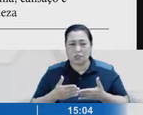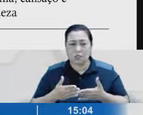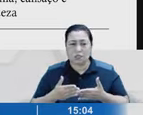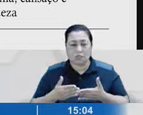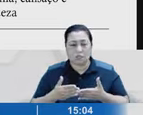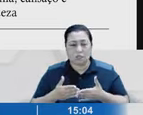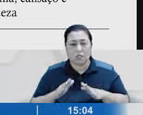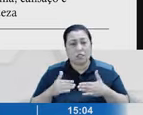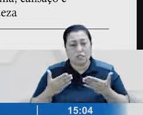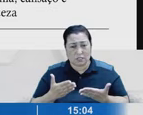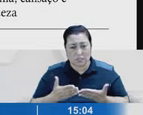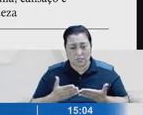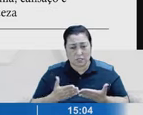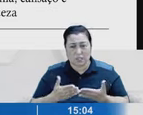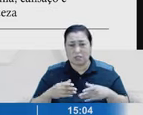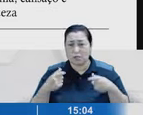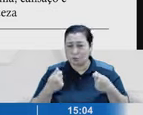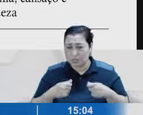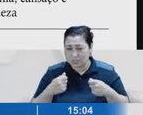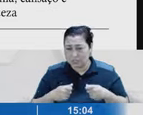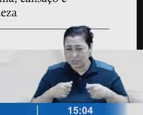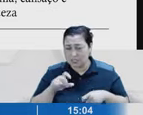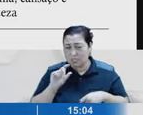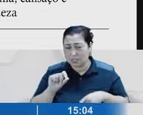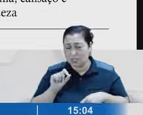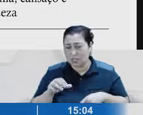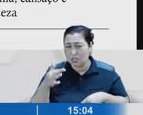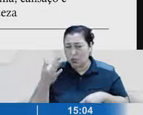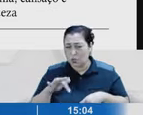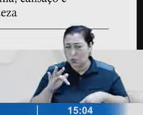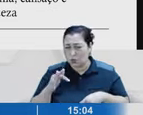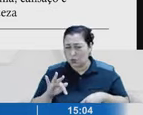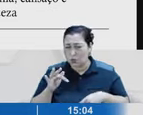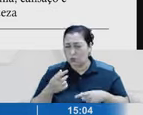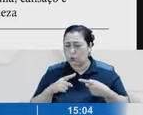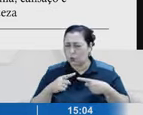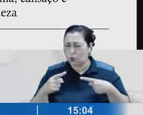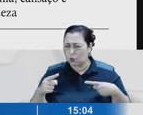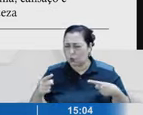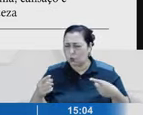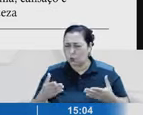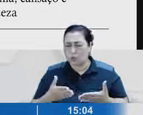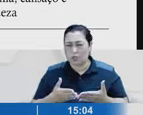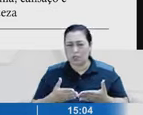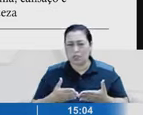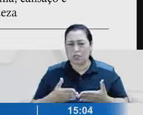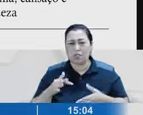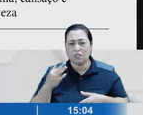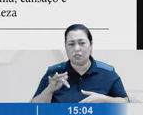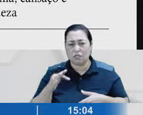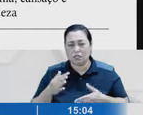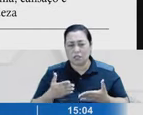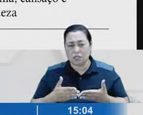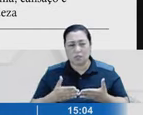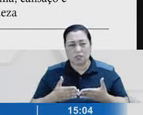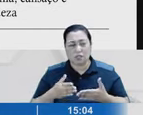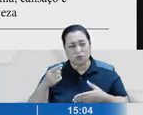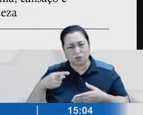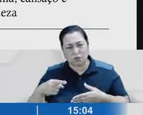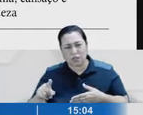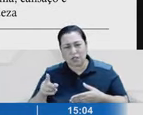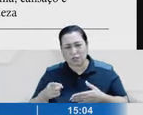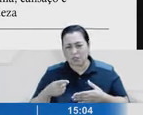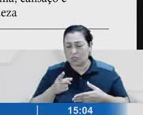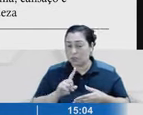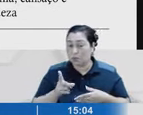câncer. Então, o câncer precisa do quê? De uma dor mais prolongada, né? E uma dor constante, não é aquela que vai e vem, vai